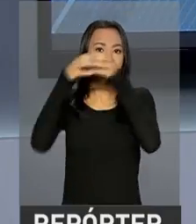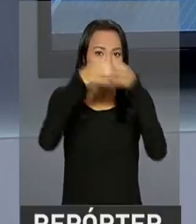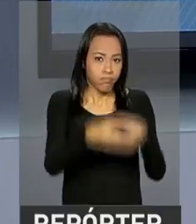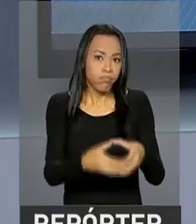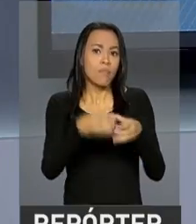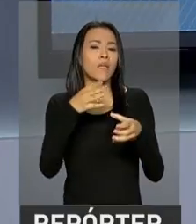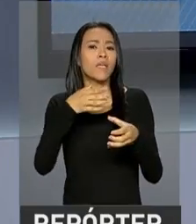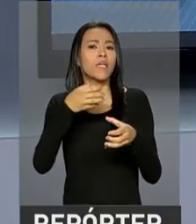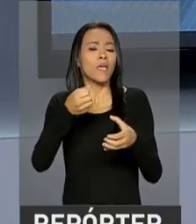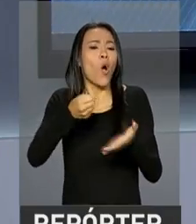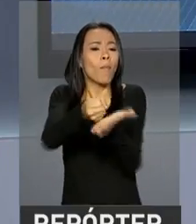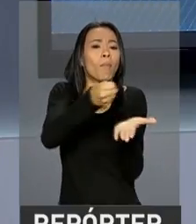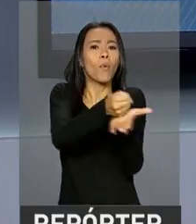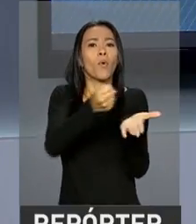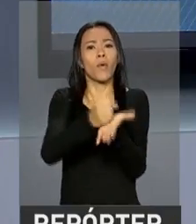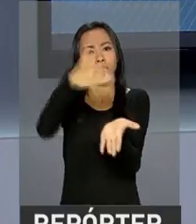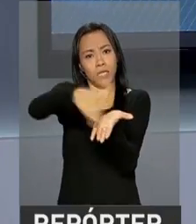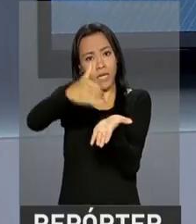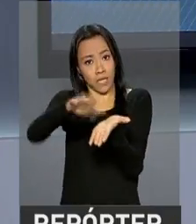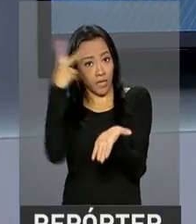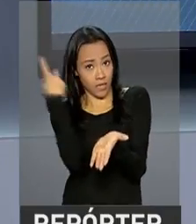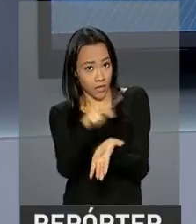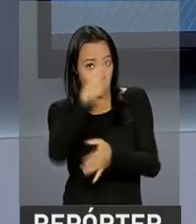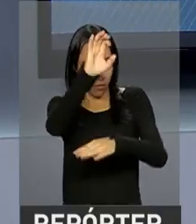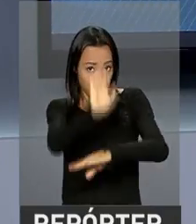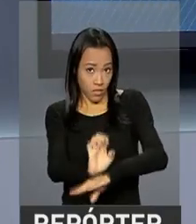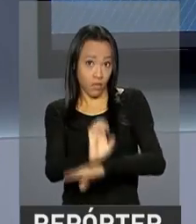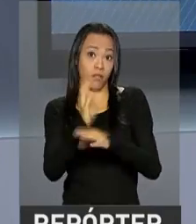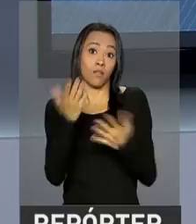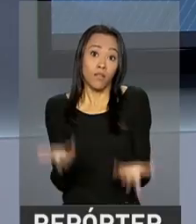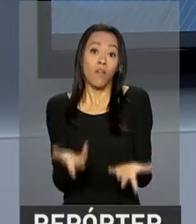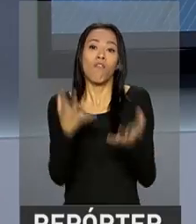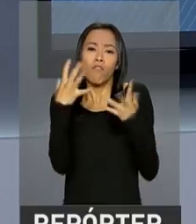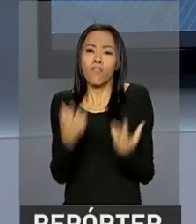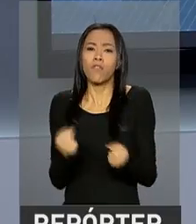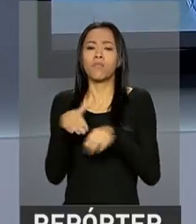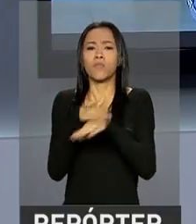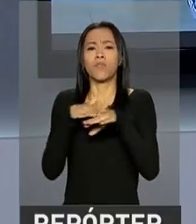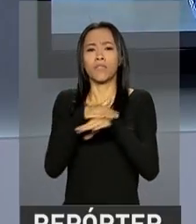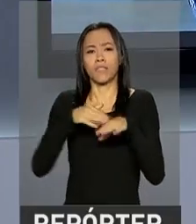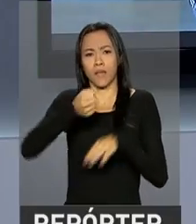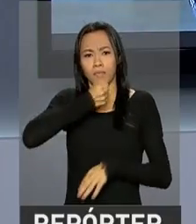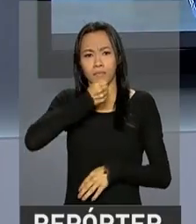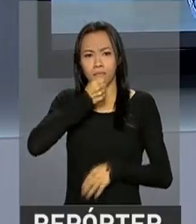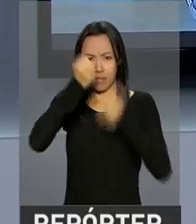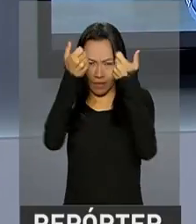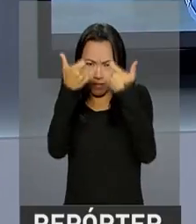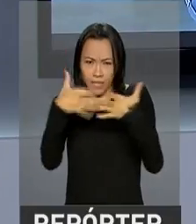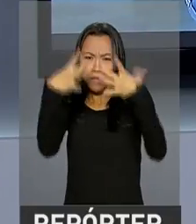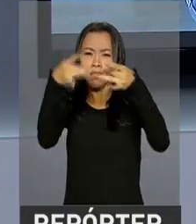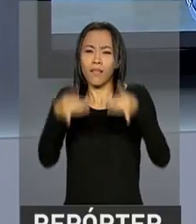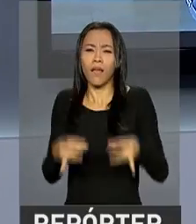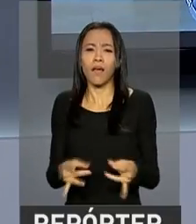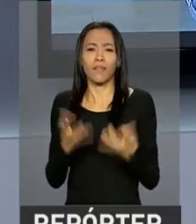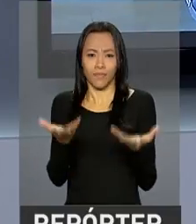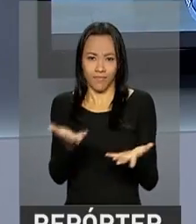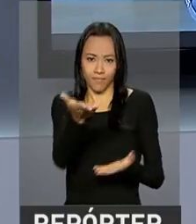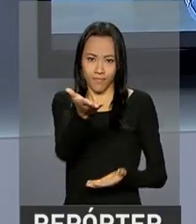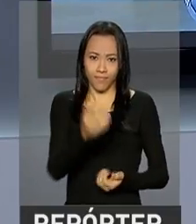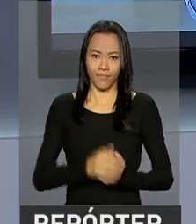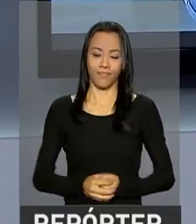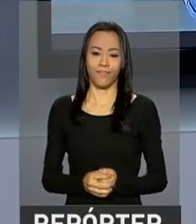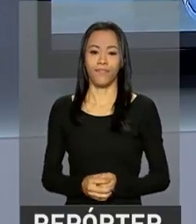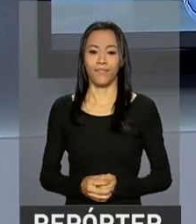ofereceu apoio à secretaria de segurança pública vamos conversar ao vivo com a repórter thaís há dias que traz mais detalhes pra gente país a